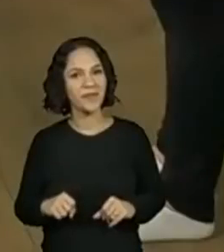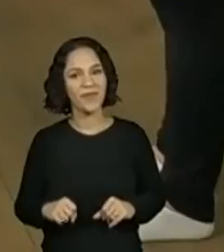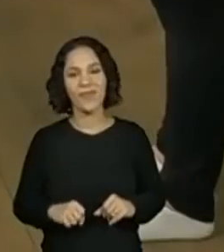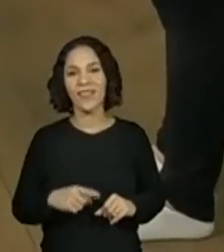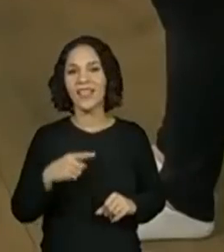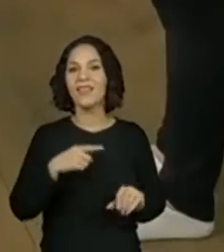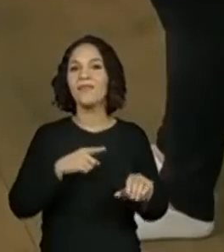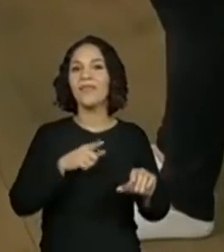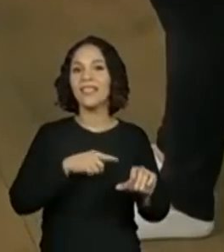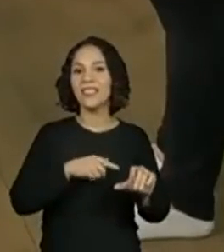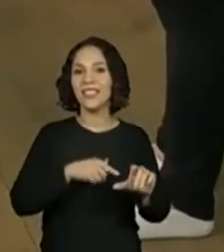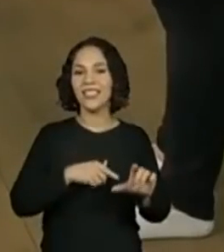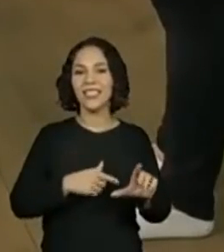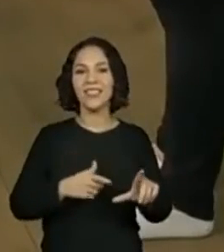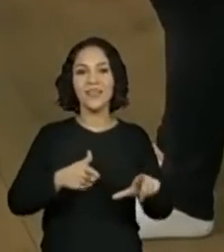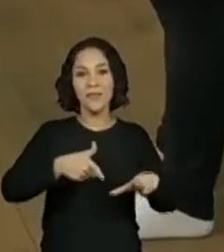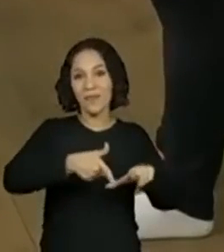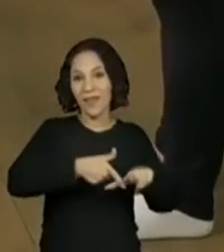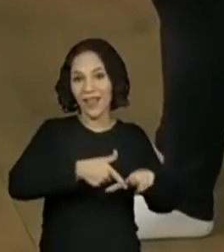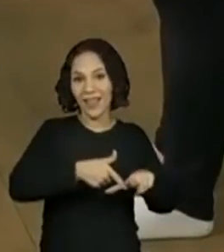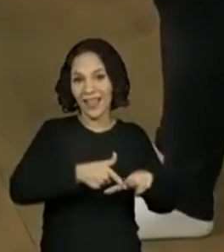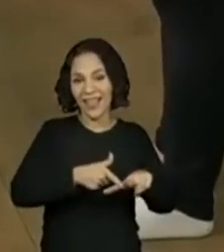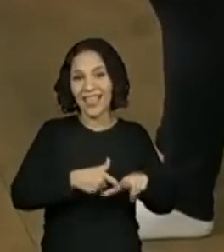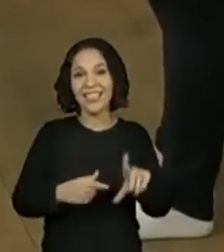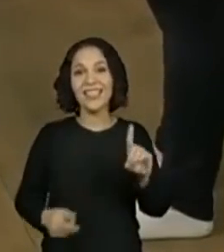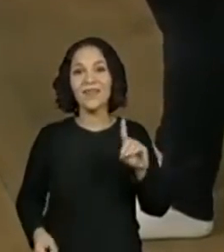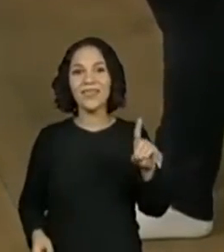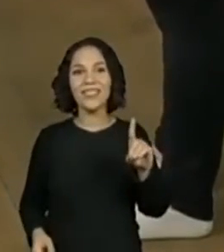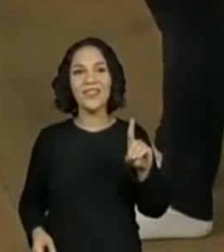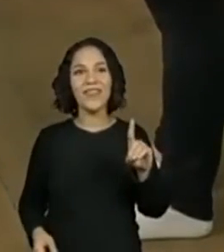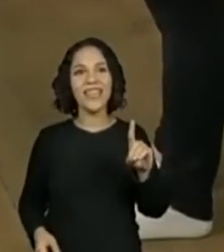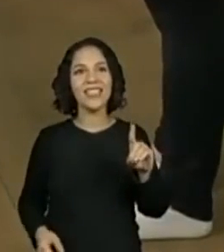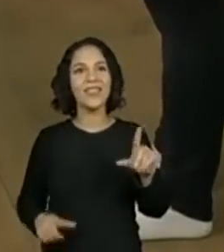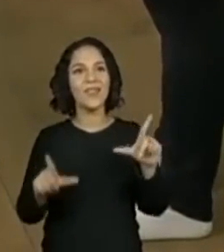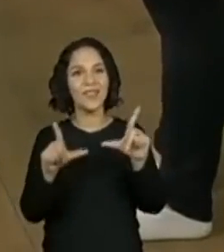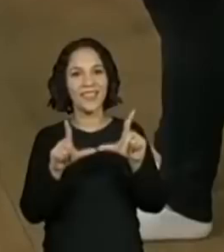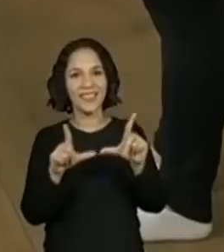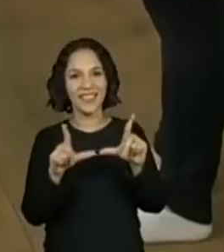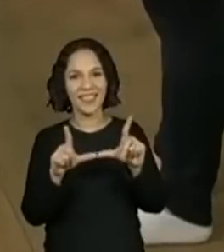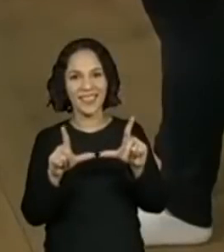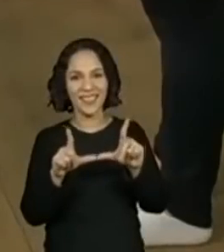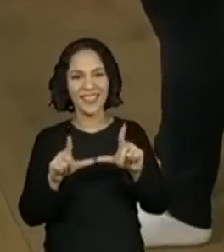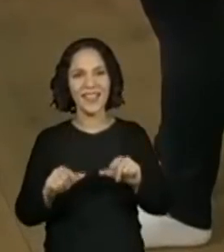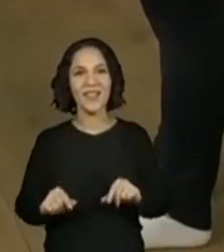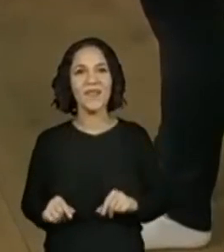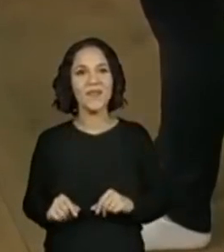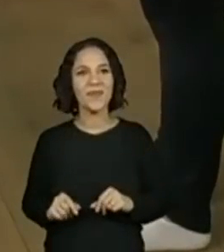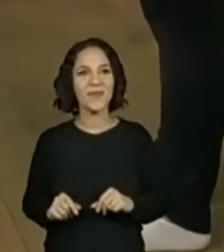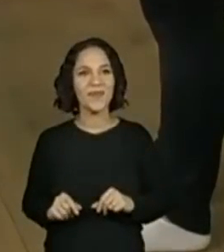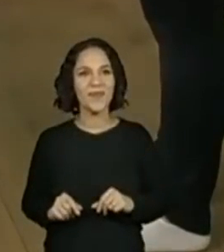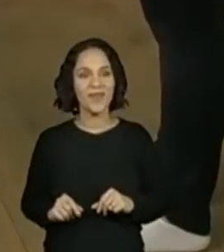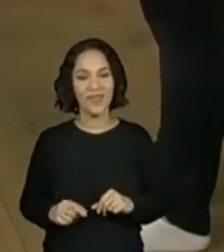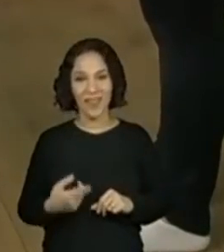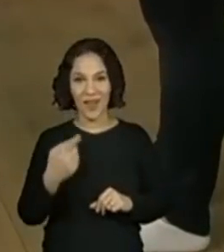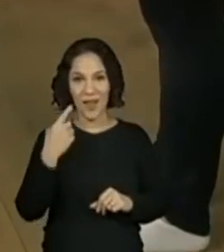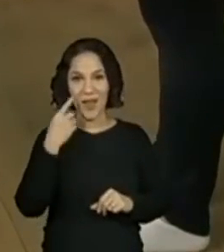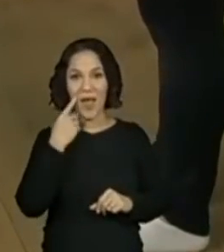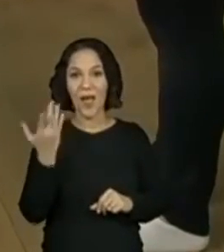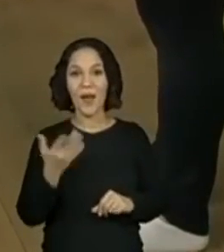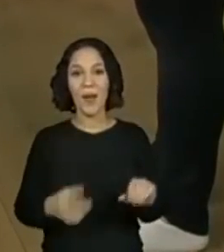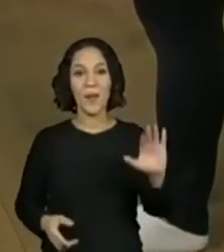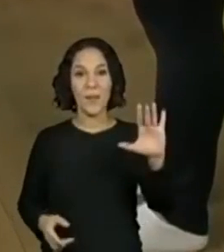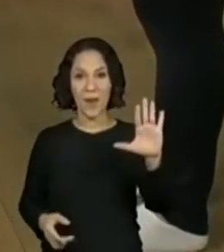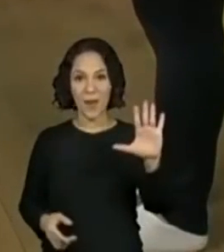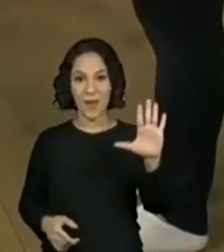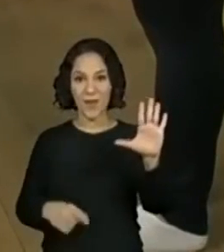direito no quadrado. Ah, já tá, né? Mas dá, consegue pro, mais pra vamos, frente? Vamos pra lá. Tentar atravessar, bora. Né? Mão direita no círculo.